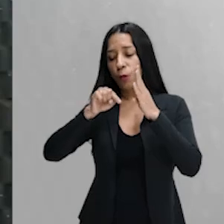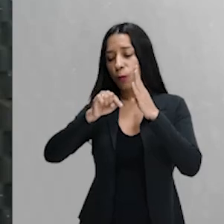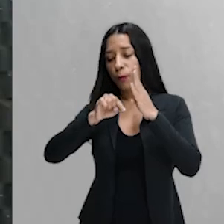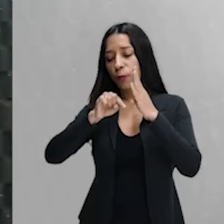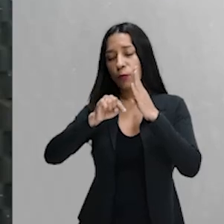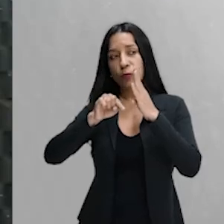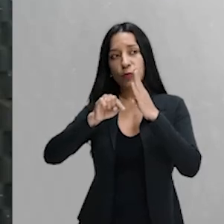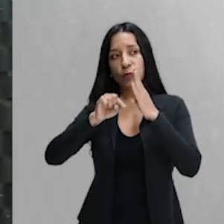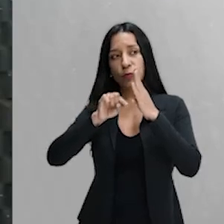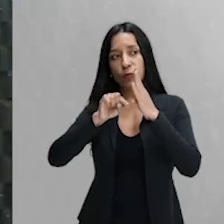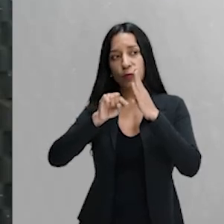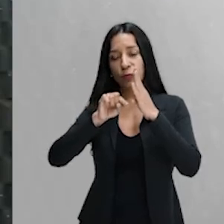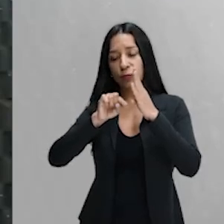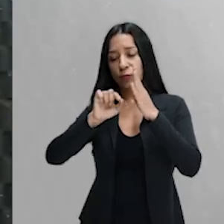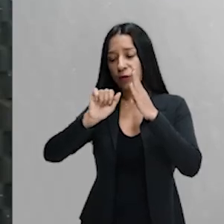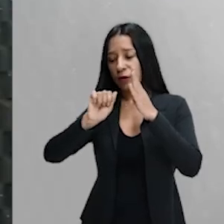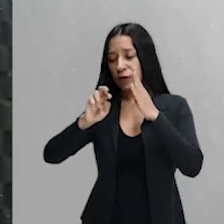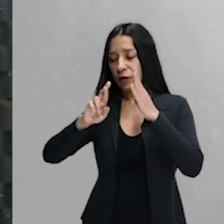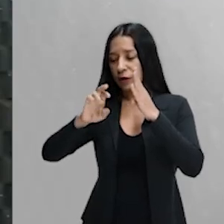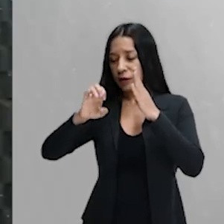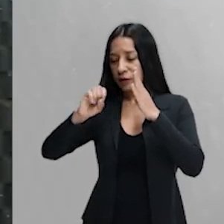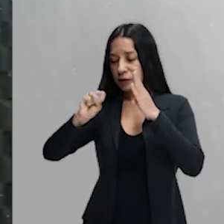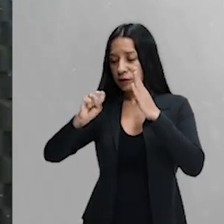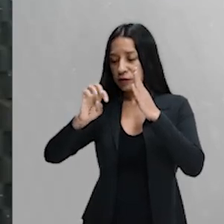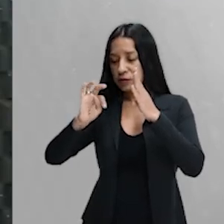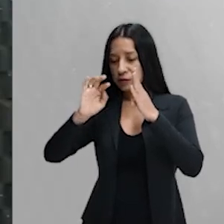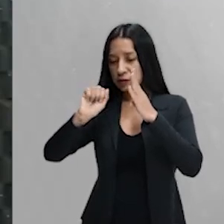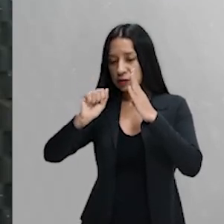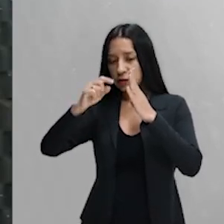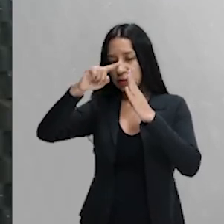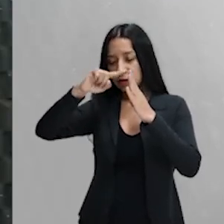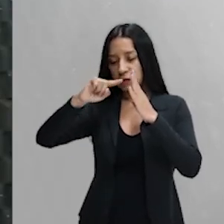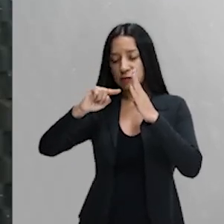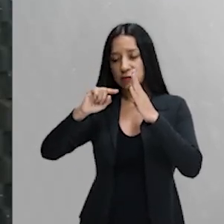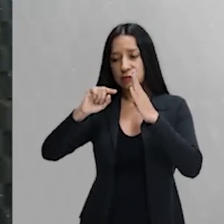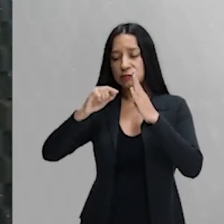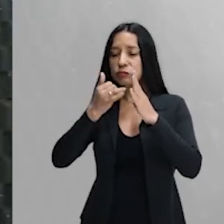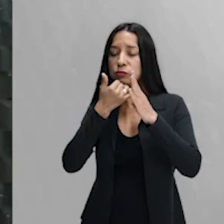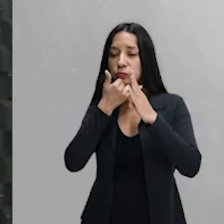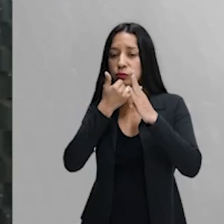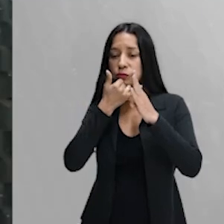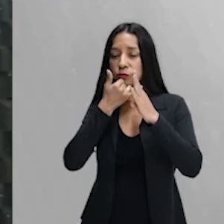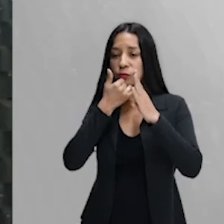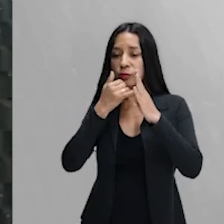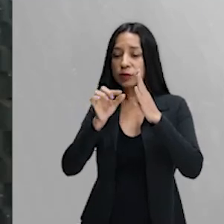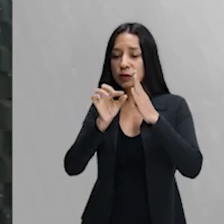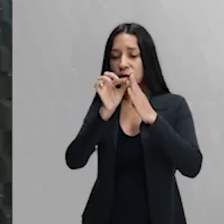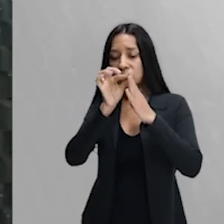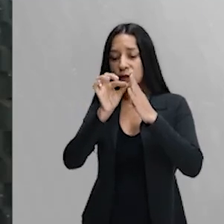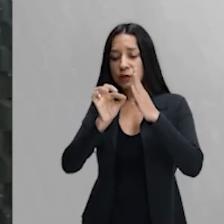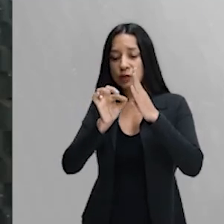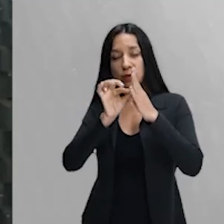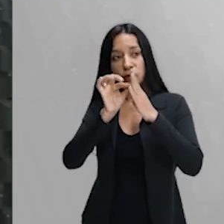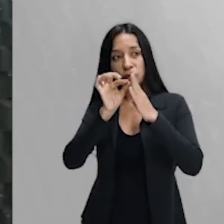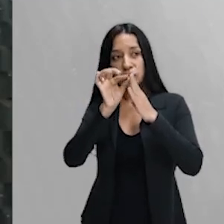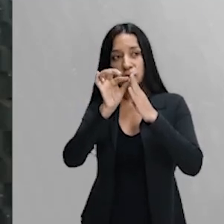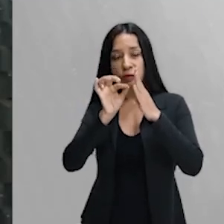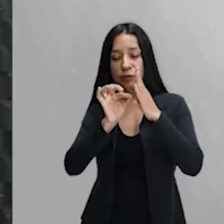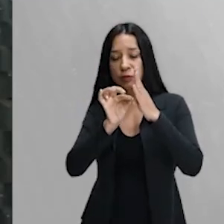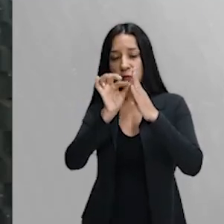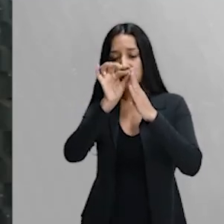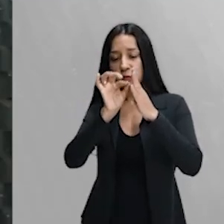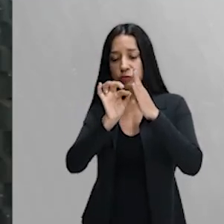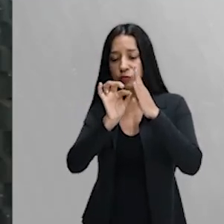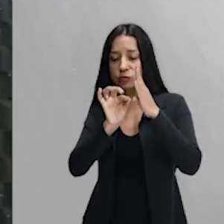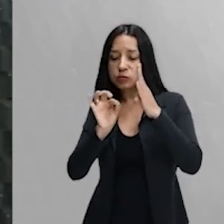nós chamamos de aresta. Aliás, desculpa, esse segmento aqui nós chamamos de apótema